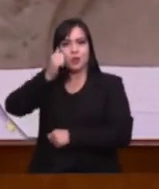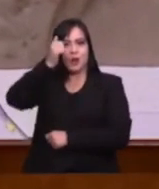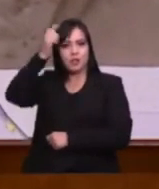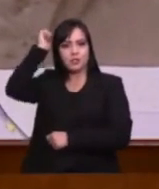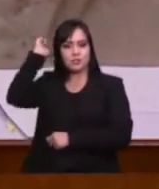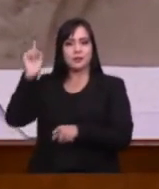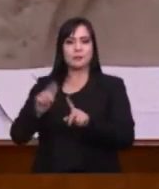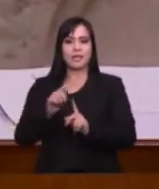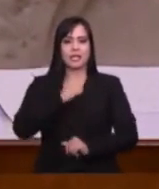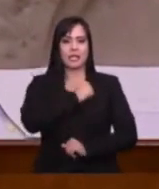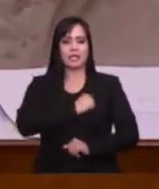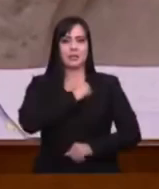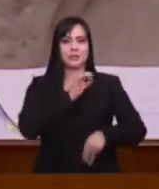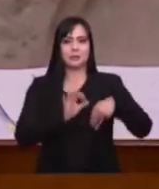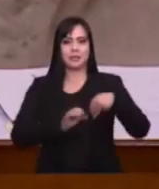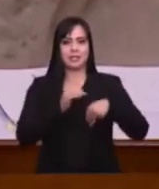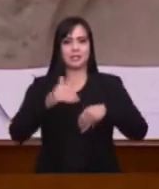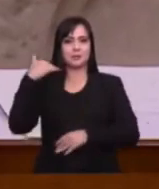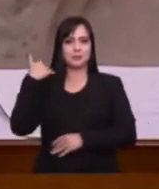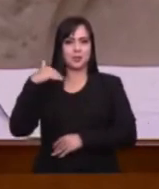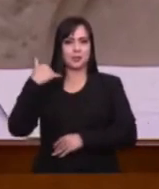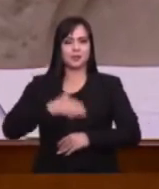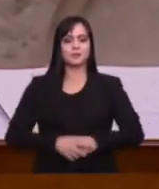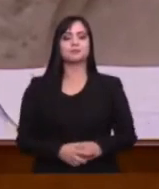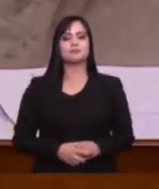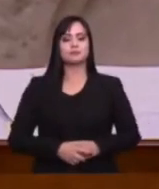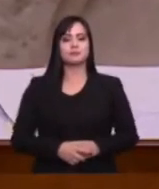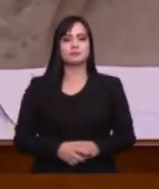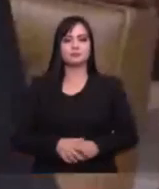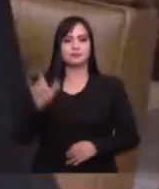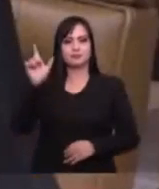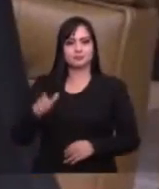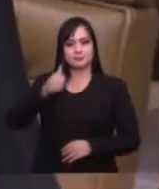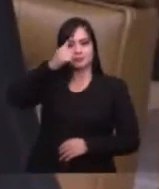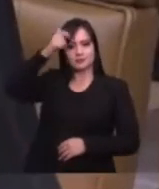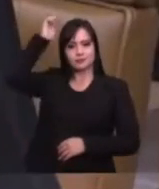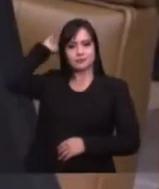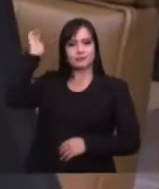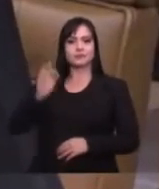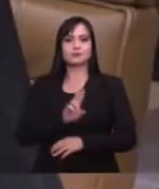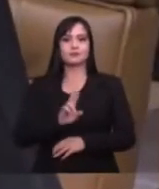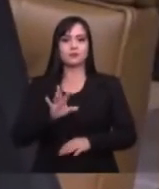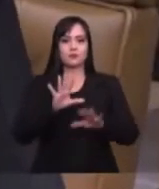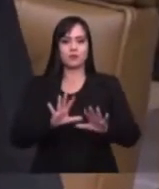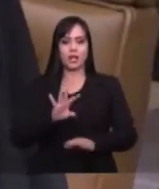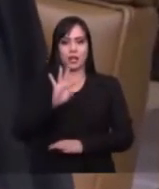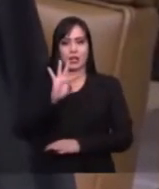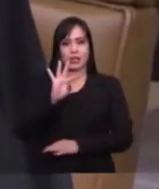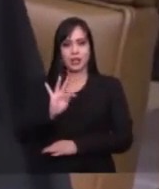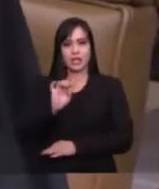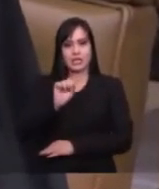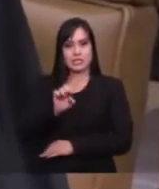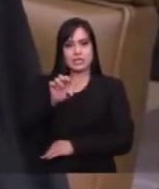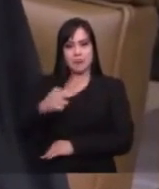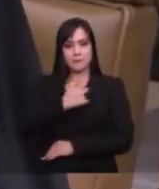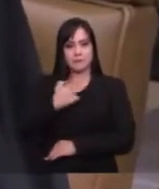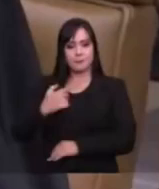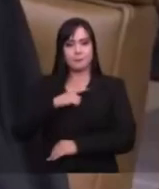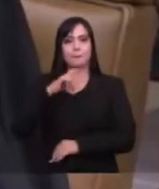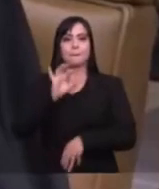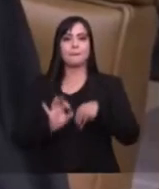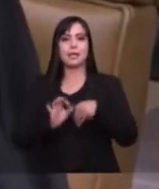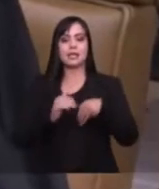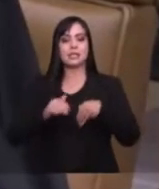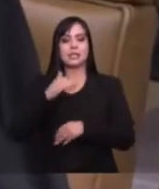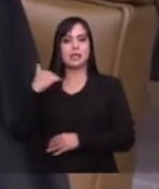e a nossa querida ministra Carmen Lúcia. Pois não, ministro Alexandre. Presidente, eu quero, em nome do Tribunal Superior Eleitoral, em meu nome, da